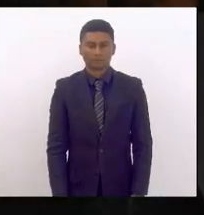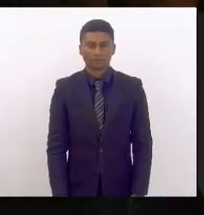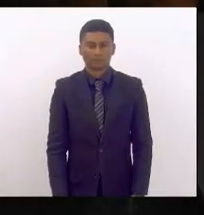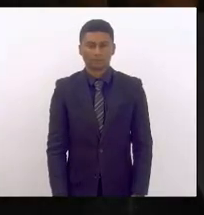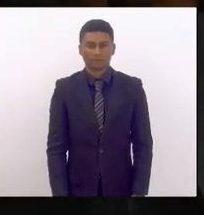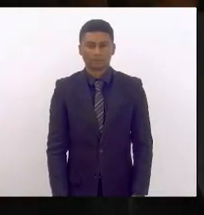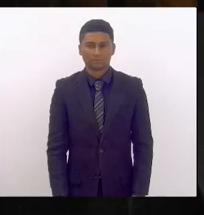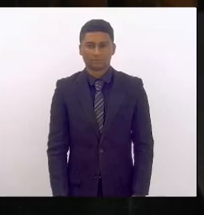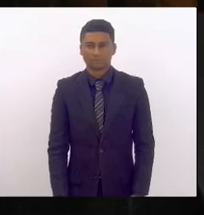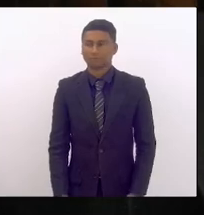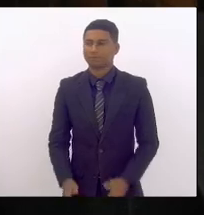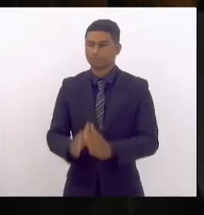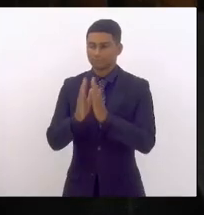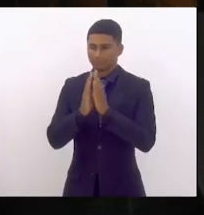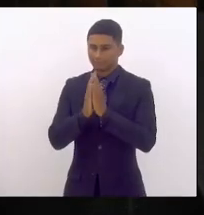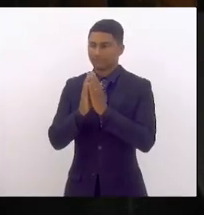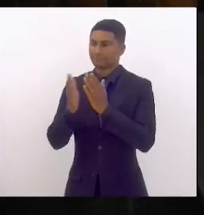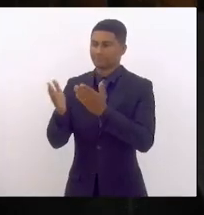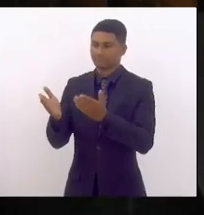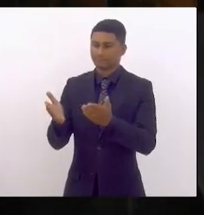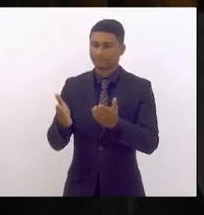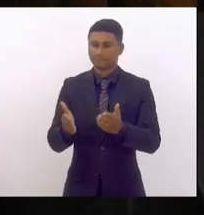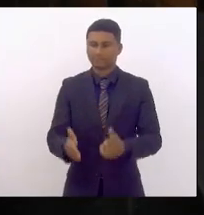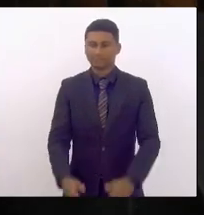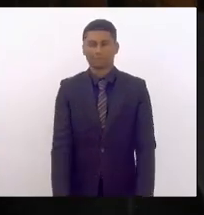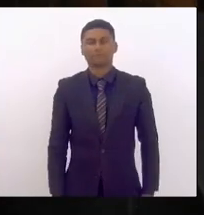Deputado Municipal por favor